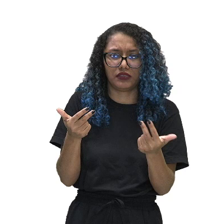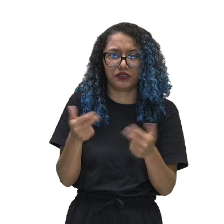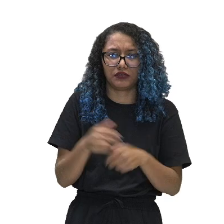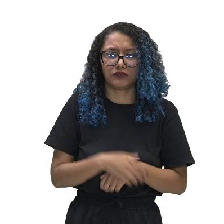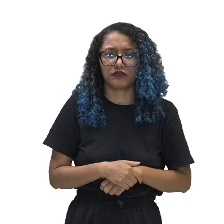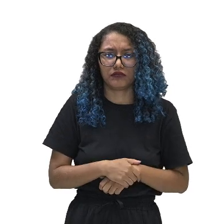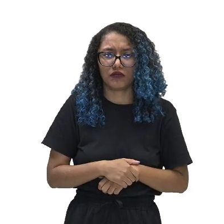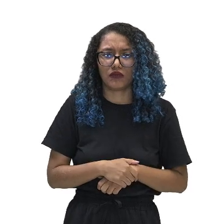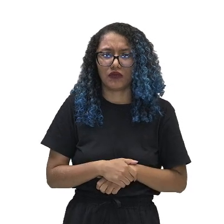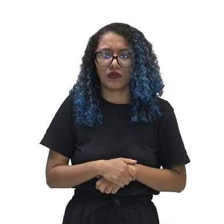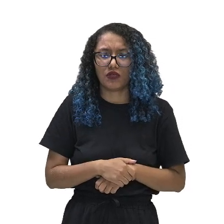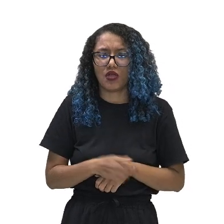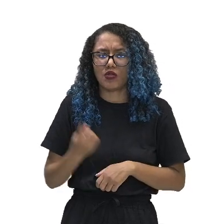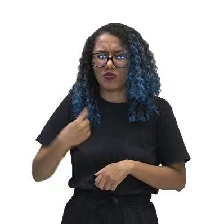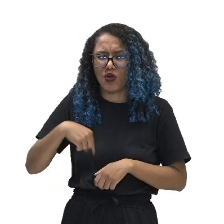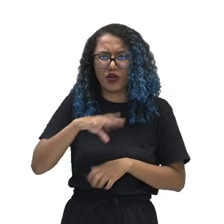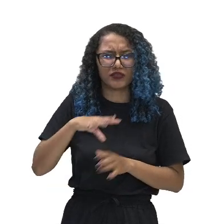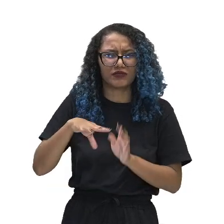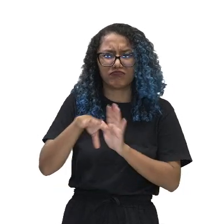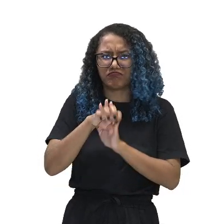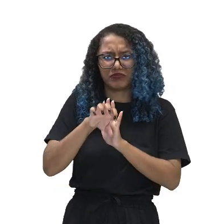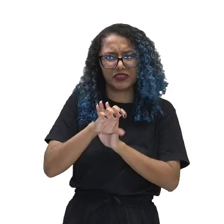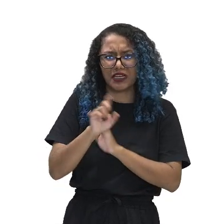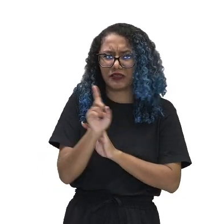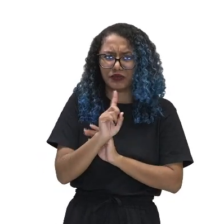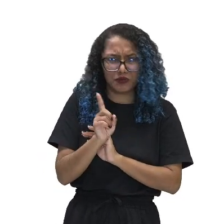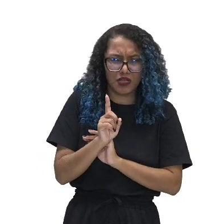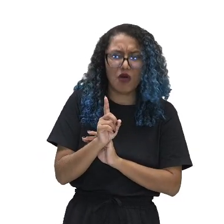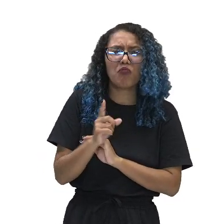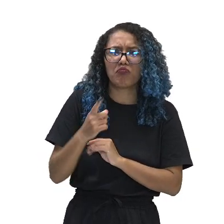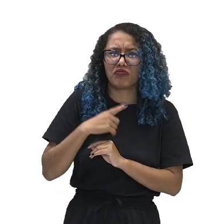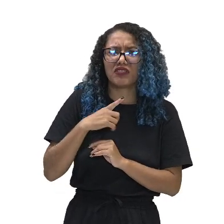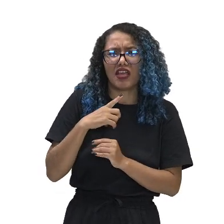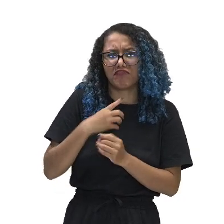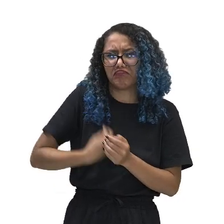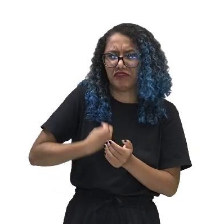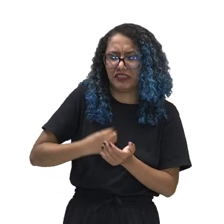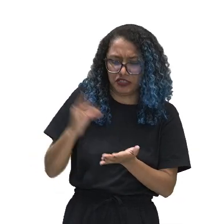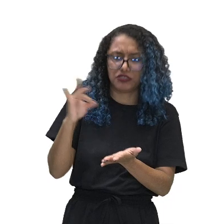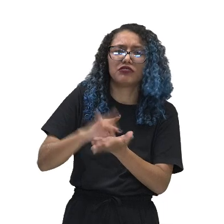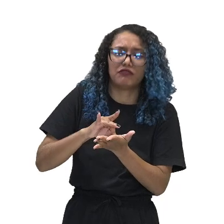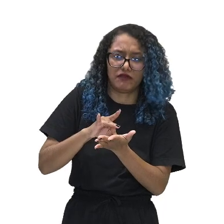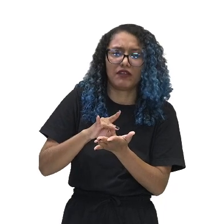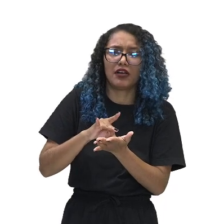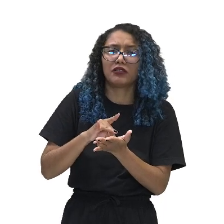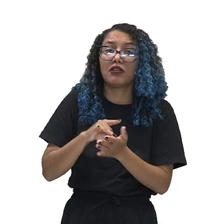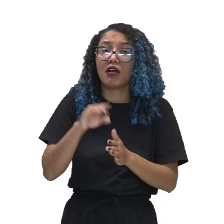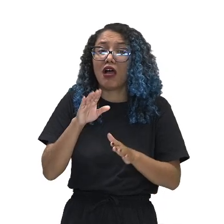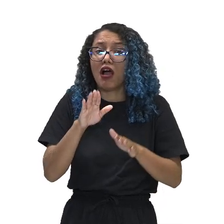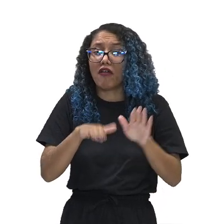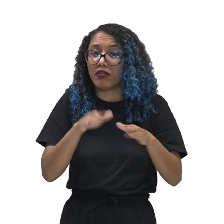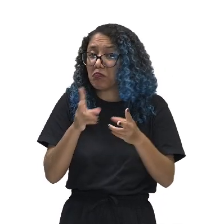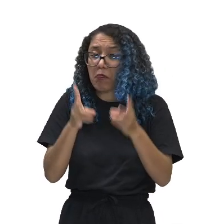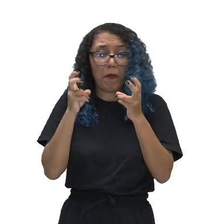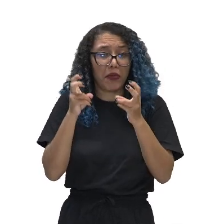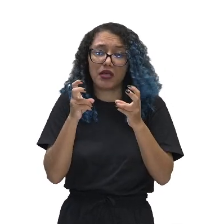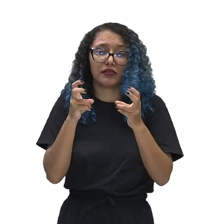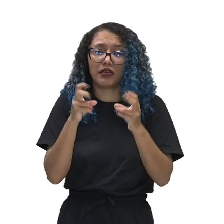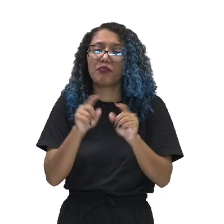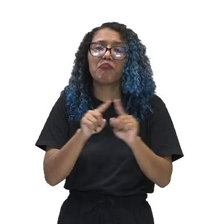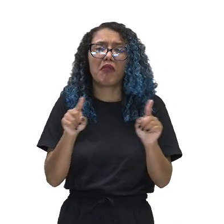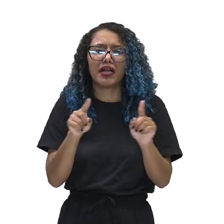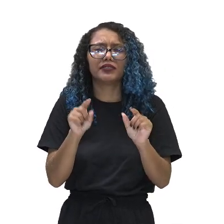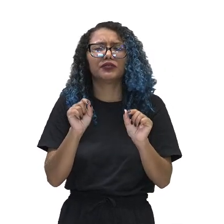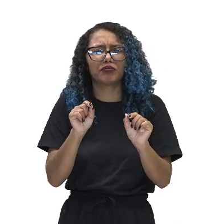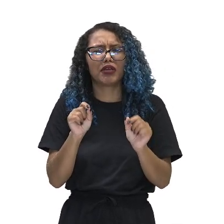pessoas. Essas coisas existem na realidade. Por mais que você não perceba, você faz,